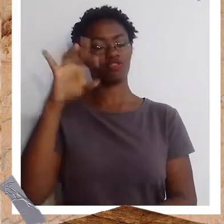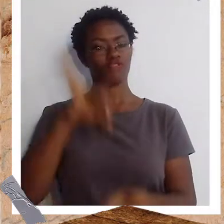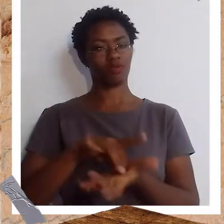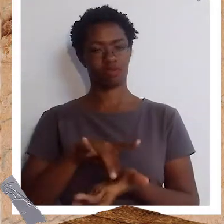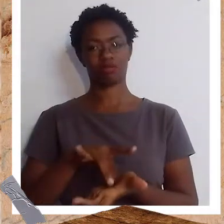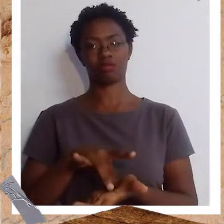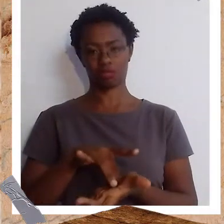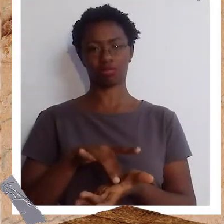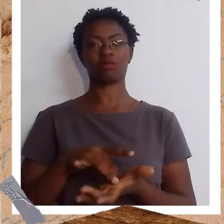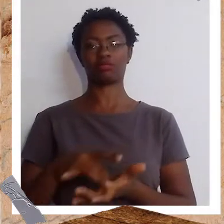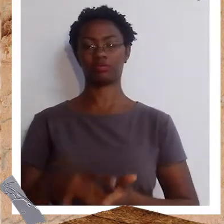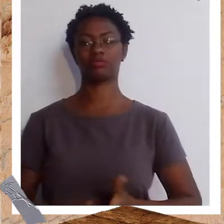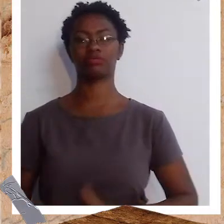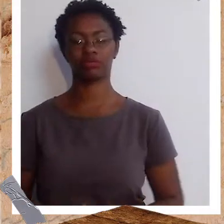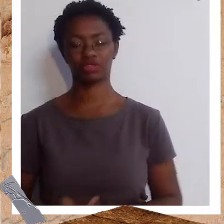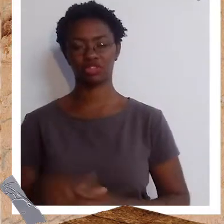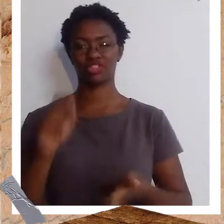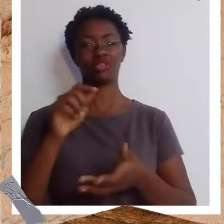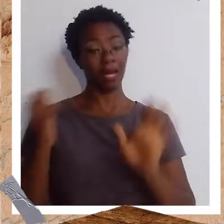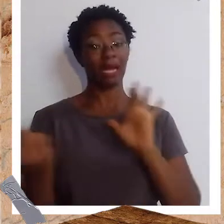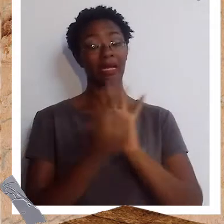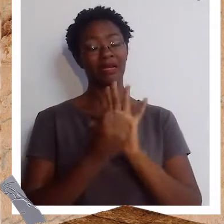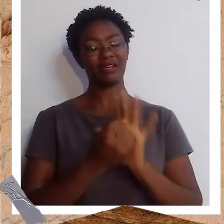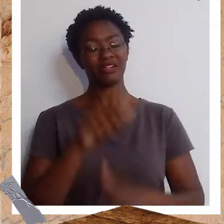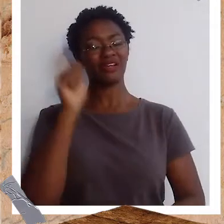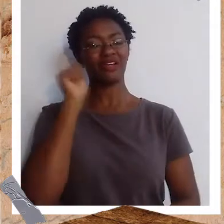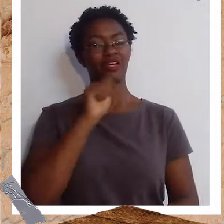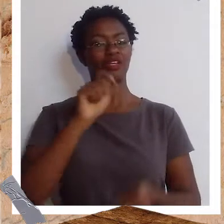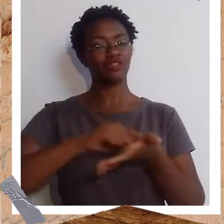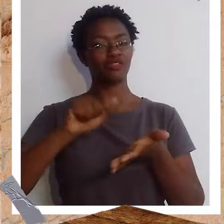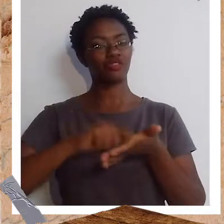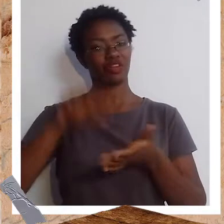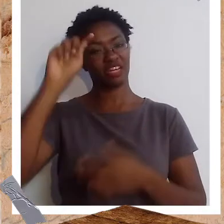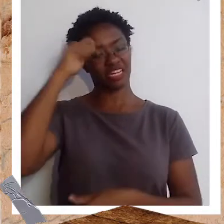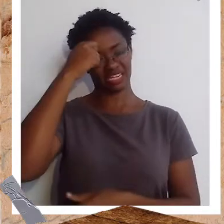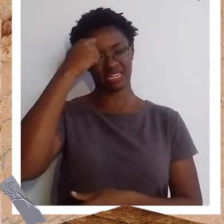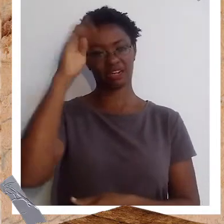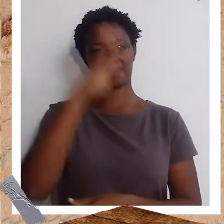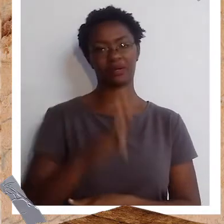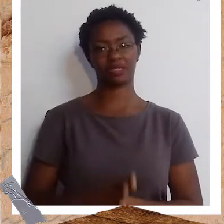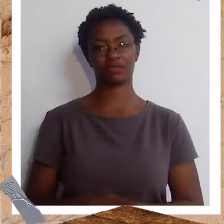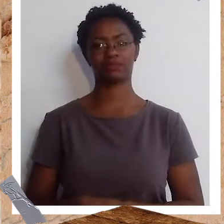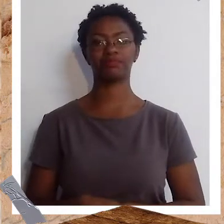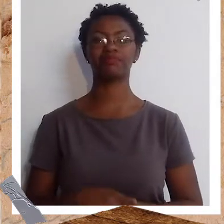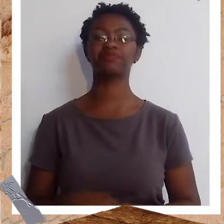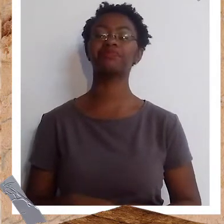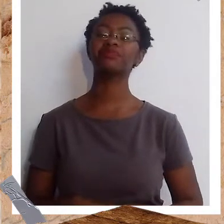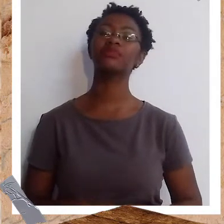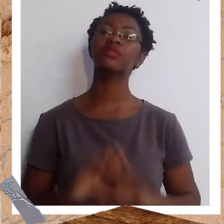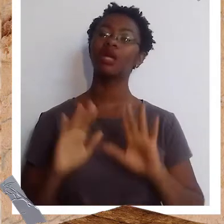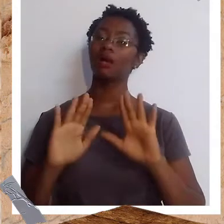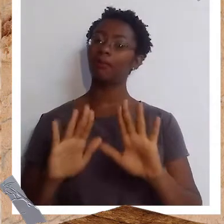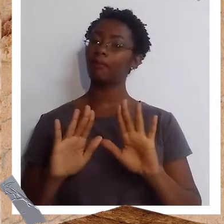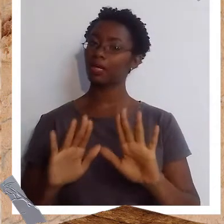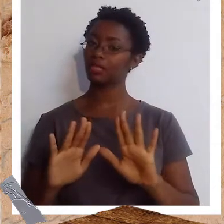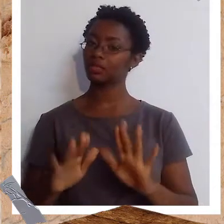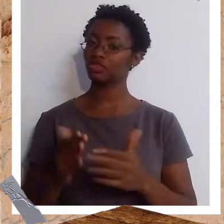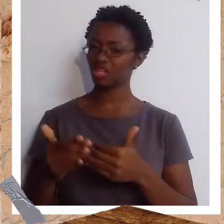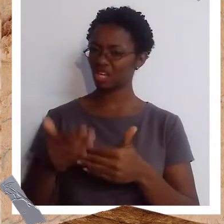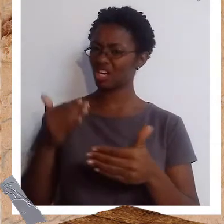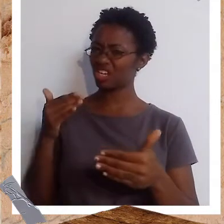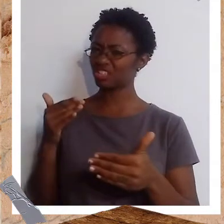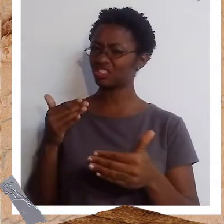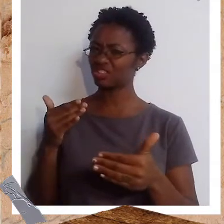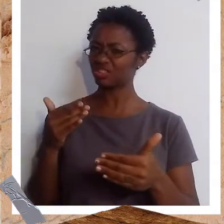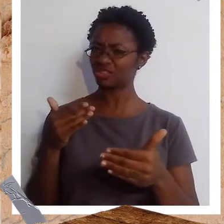marco de escritoras negras femininas no Brasil. Bom, antes da gente se encaminhar para o